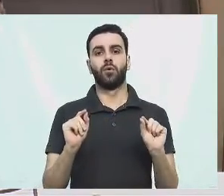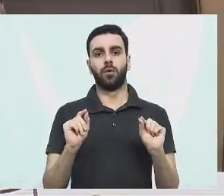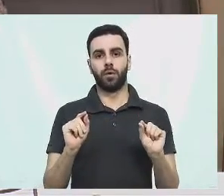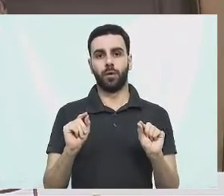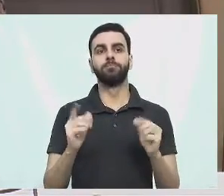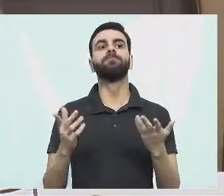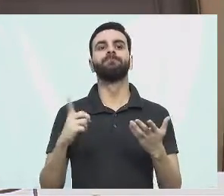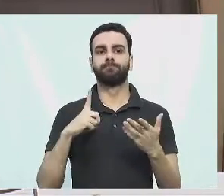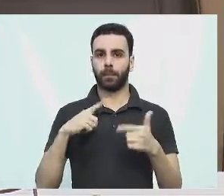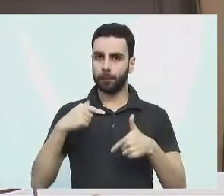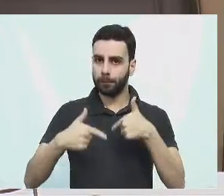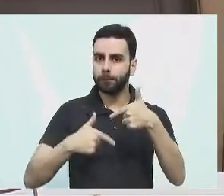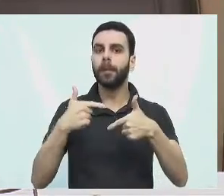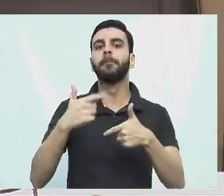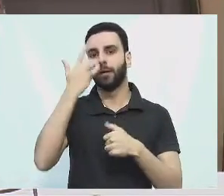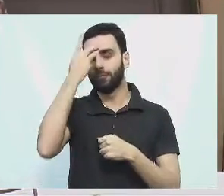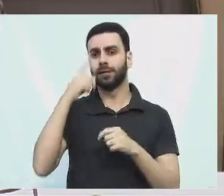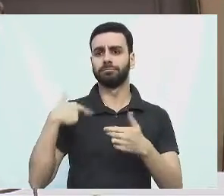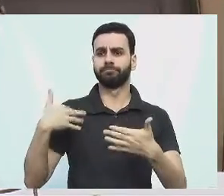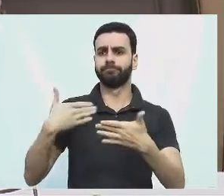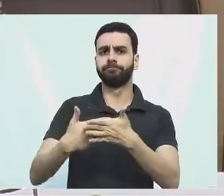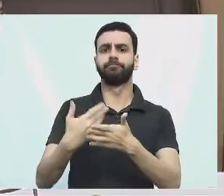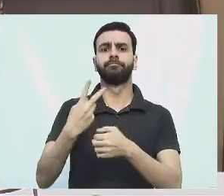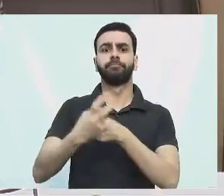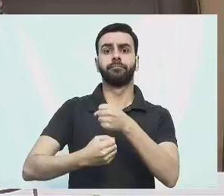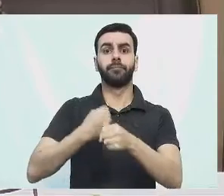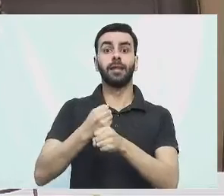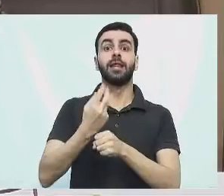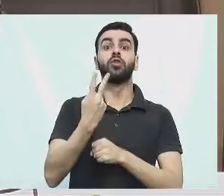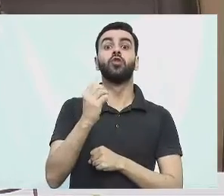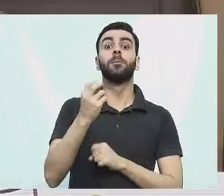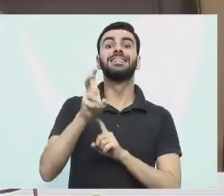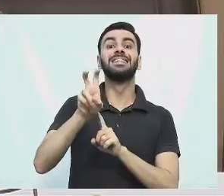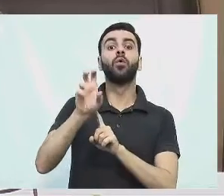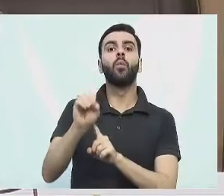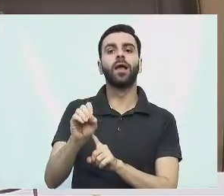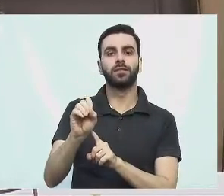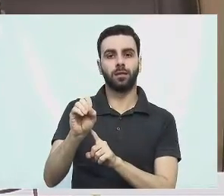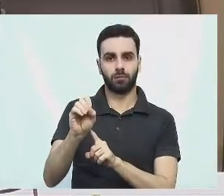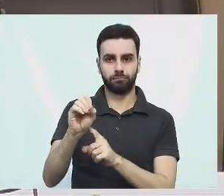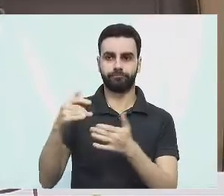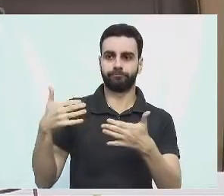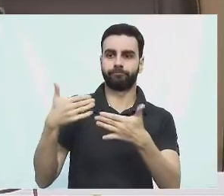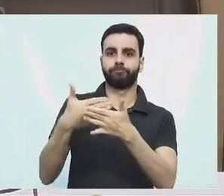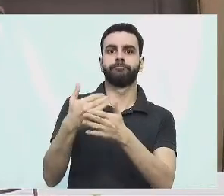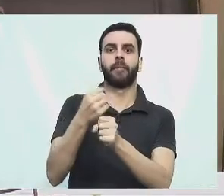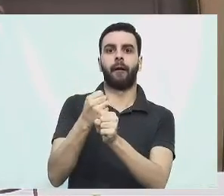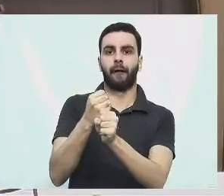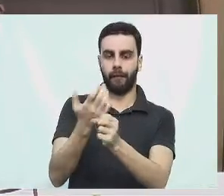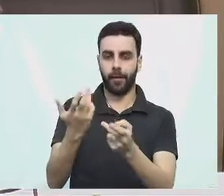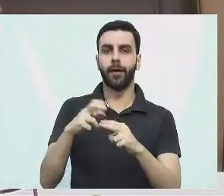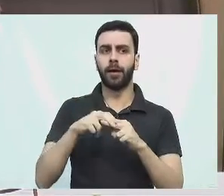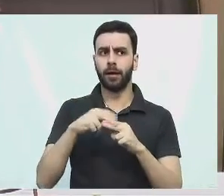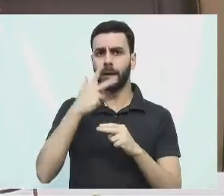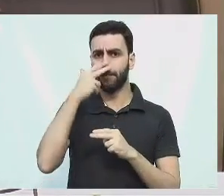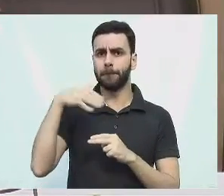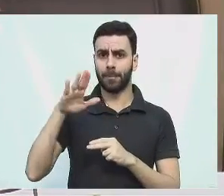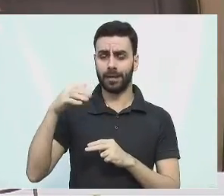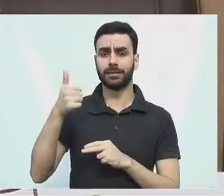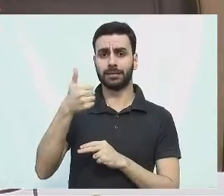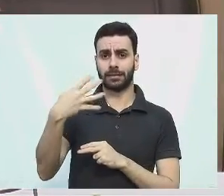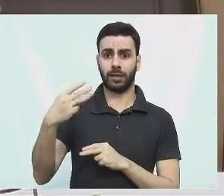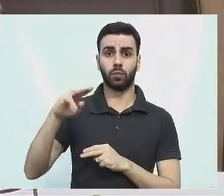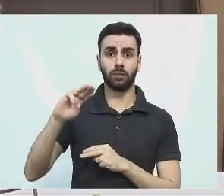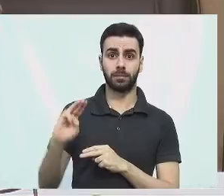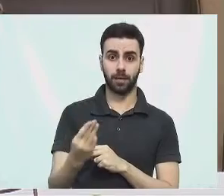uma tarefa árdua, até 2050 Viçosa passará por essa questão, com uma previsão de mais de 14 milhões